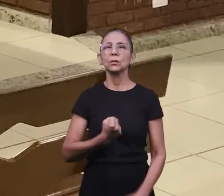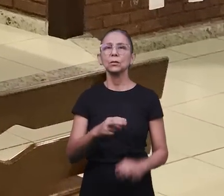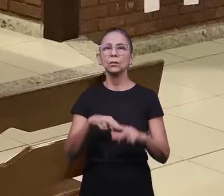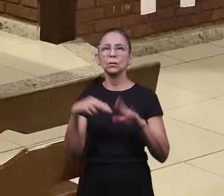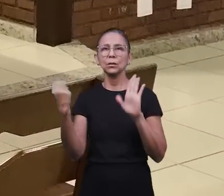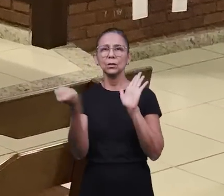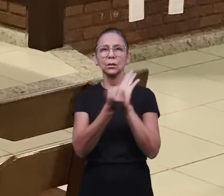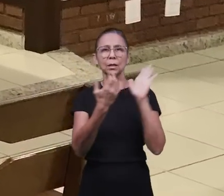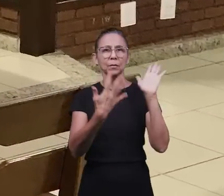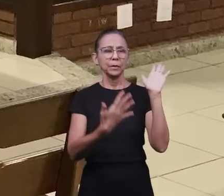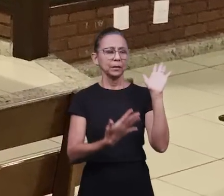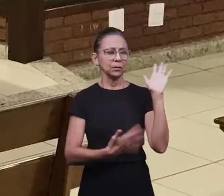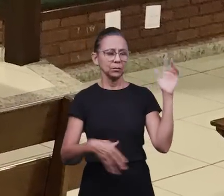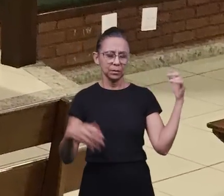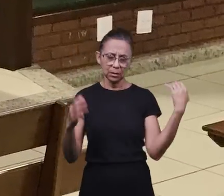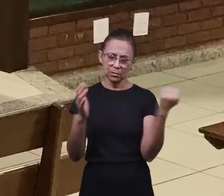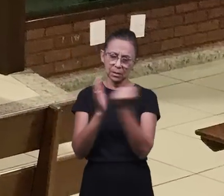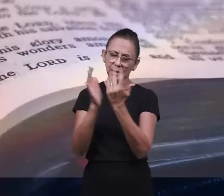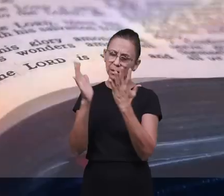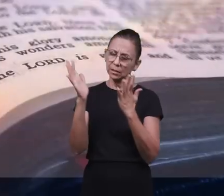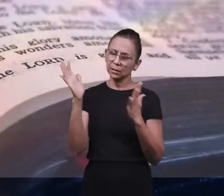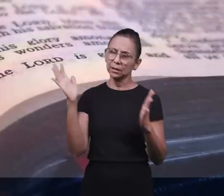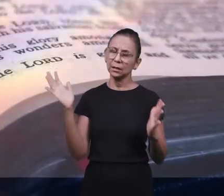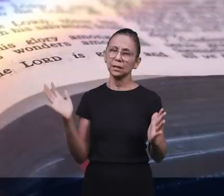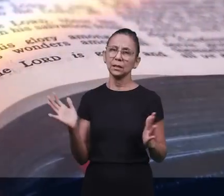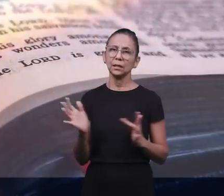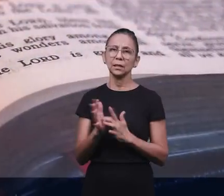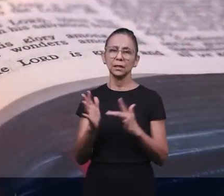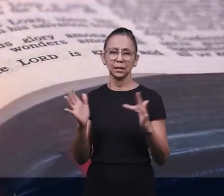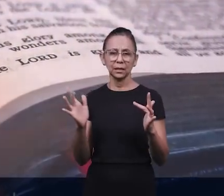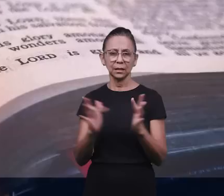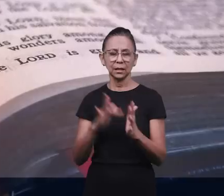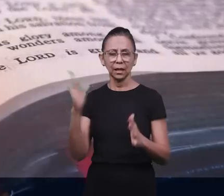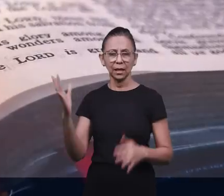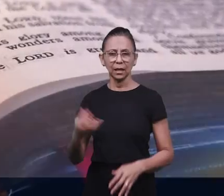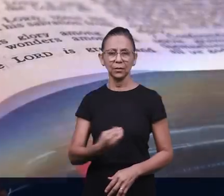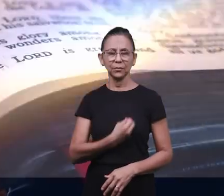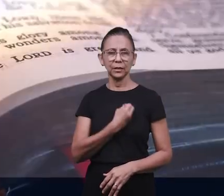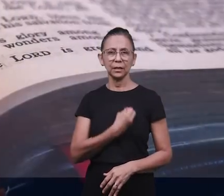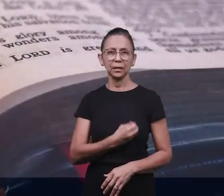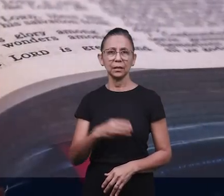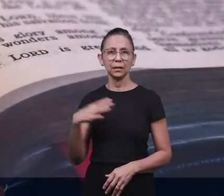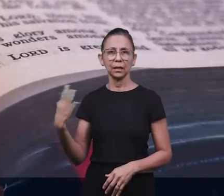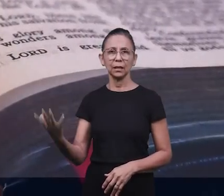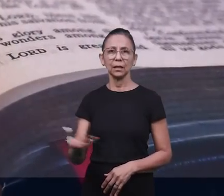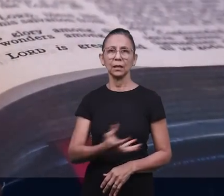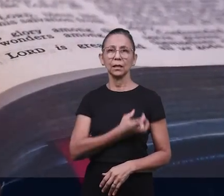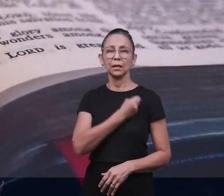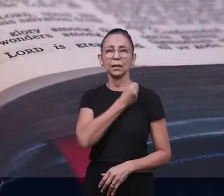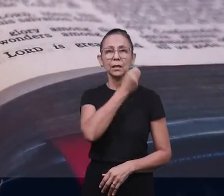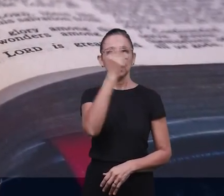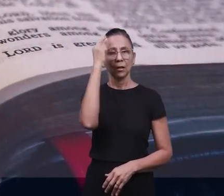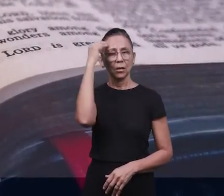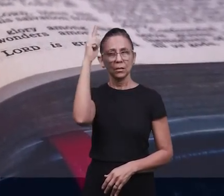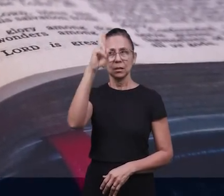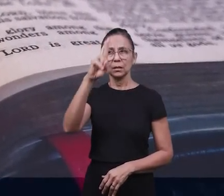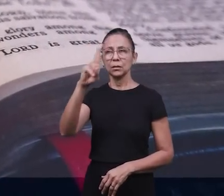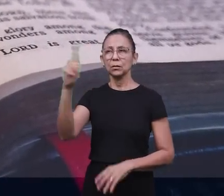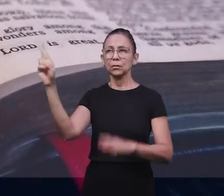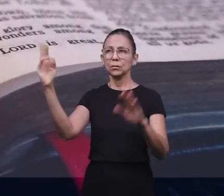meu Salvador, pelo Teu sangue que é